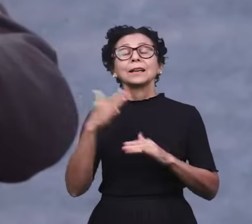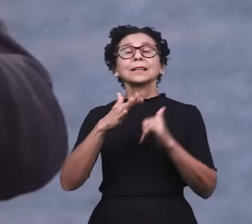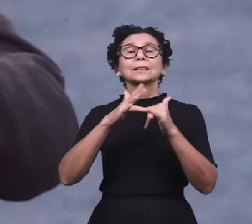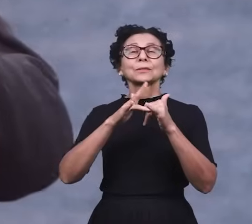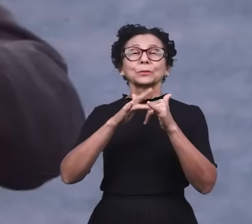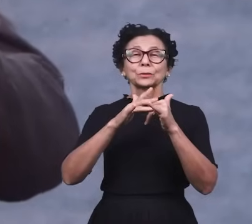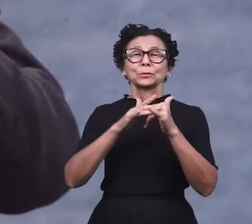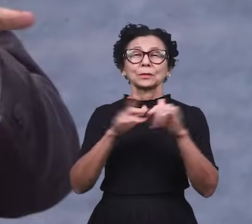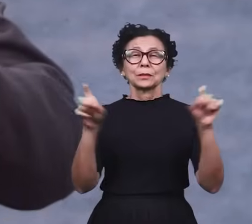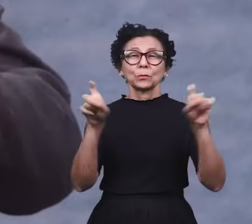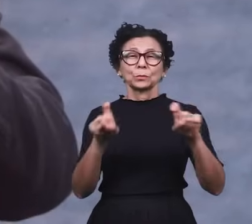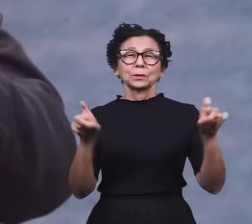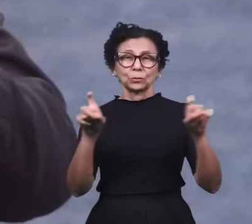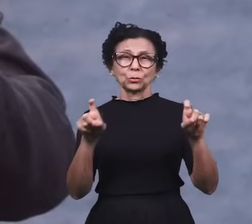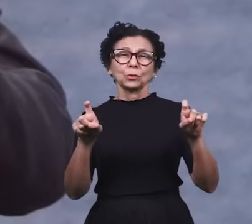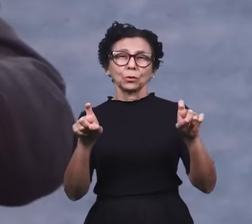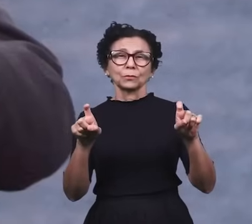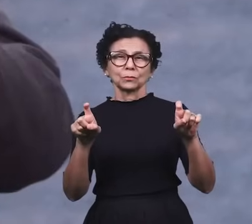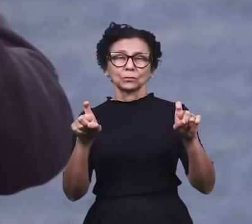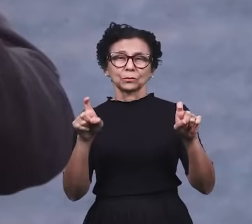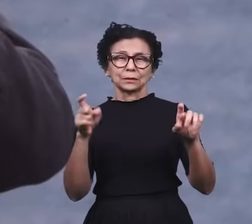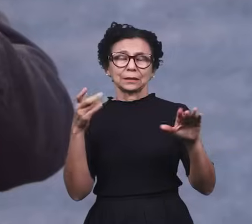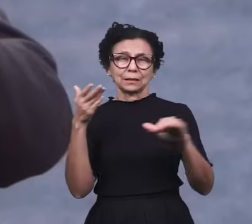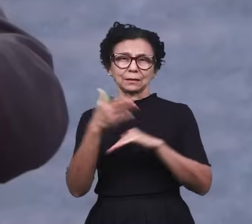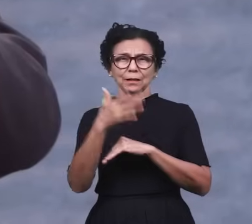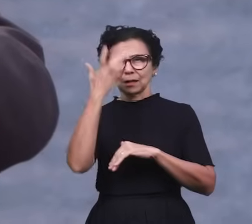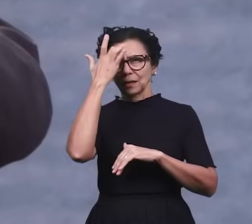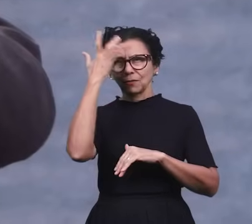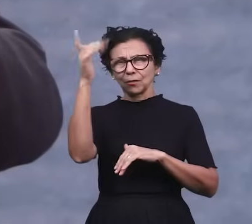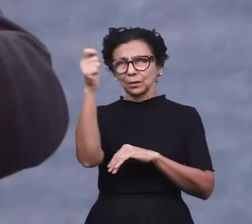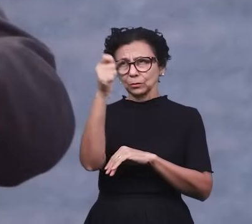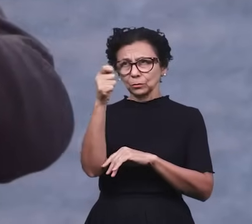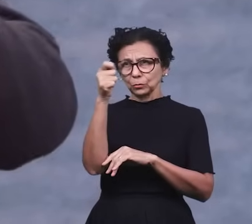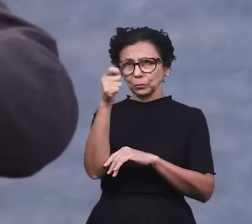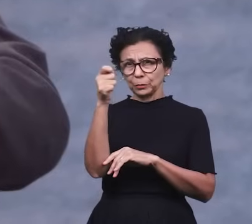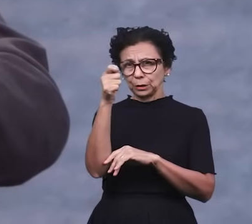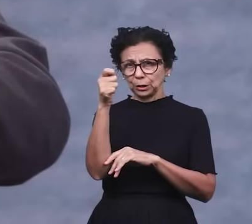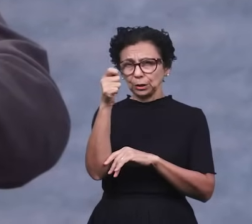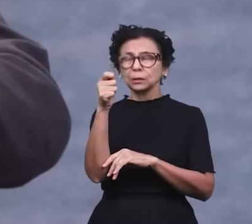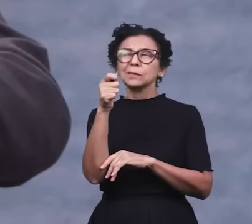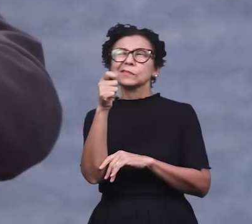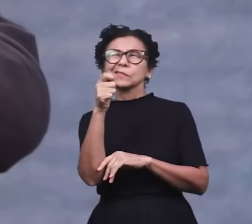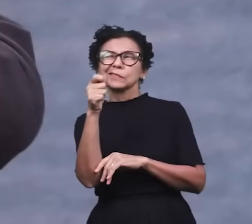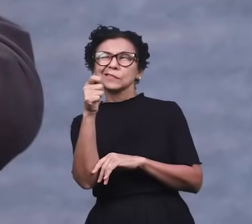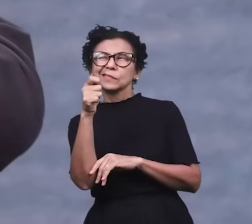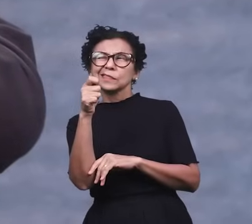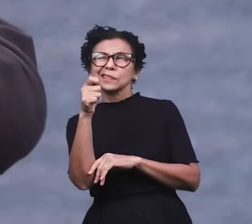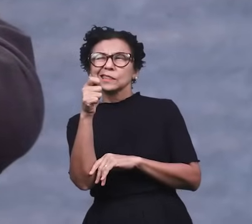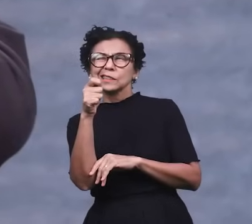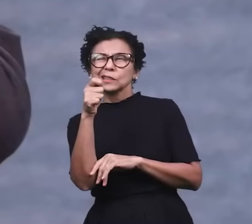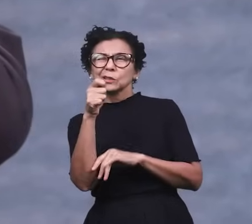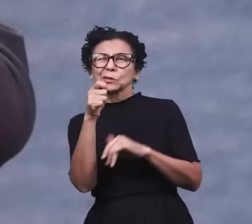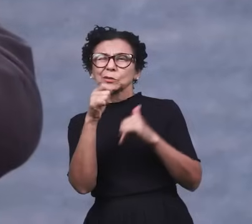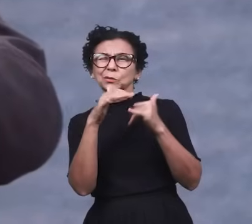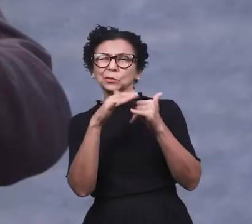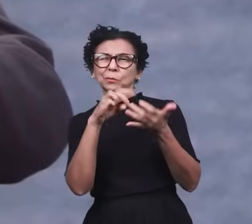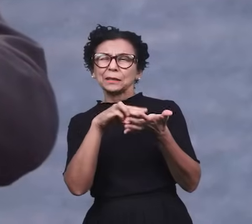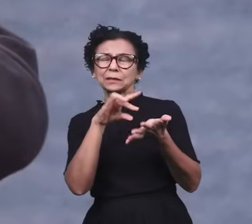YouTube pelo computador, quem acessa pelo computador, é muito mais fácil. Você vai lá naquela lupinha do canal, coloca